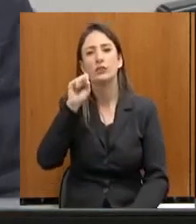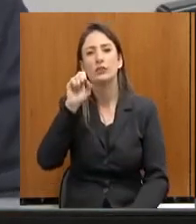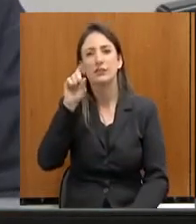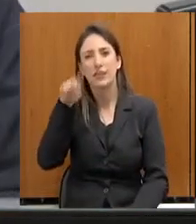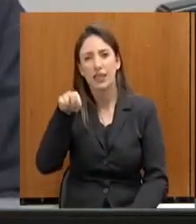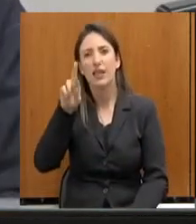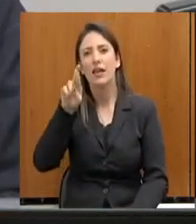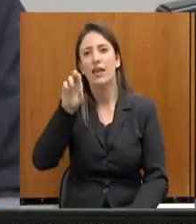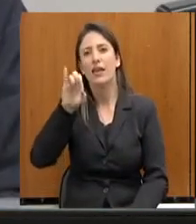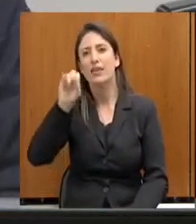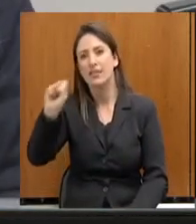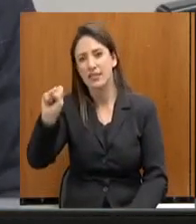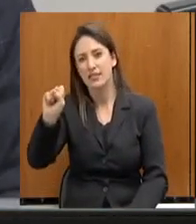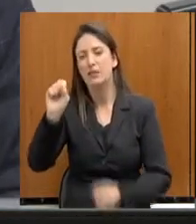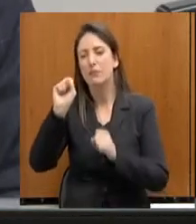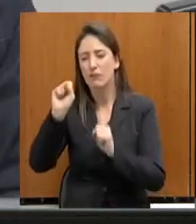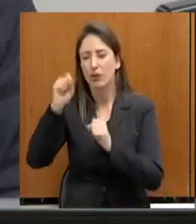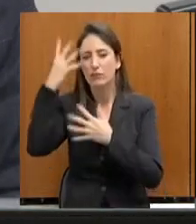contribuições